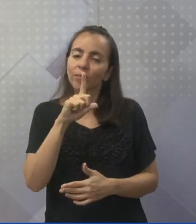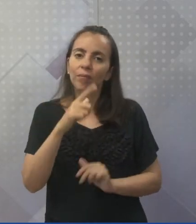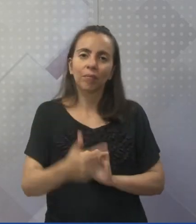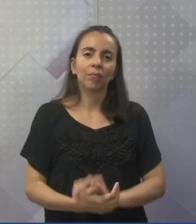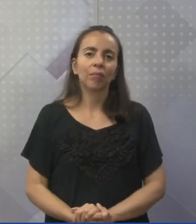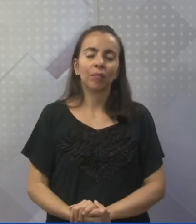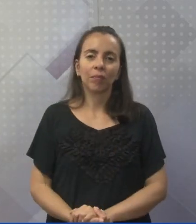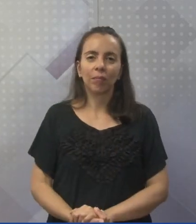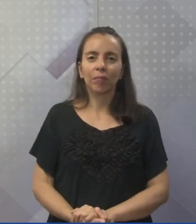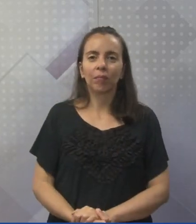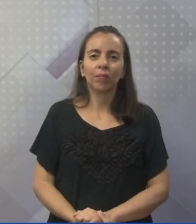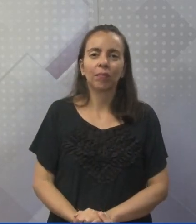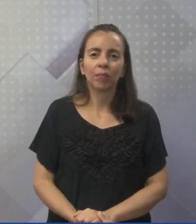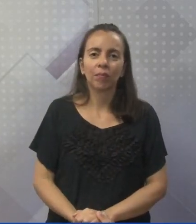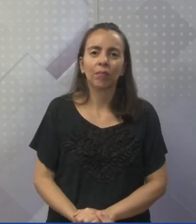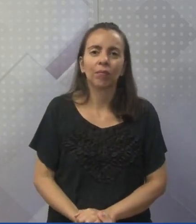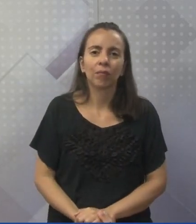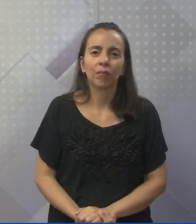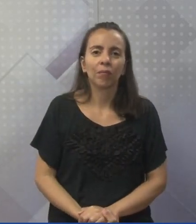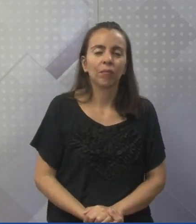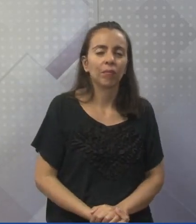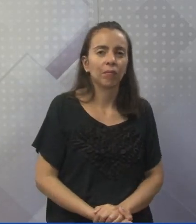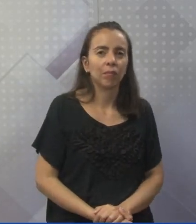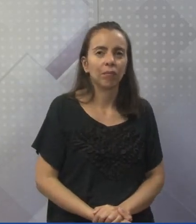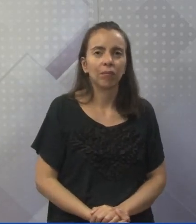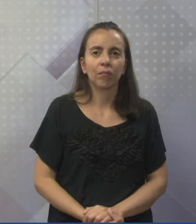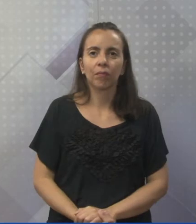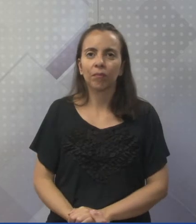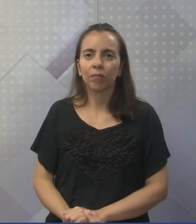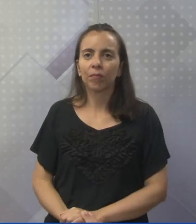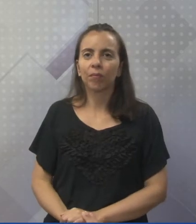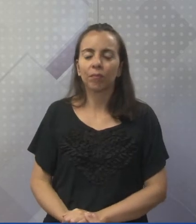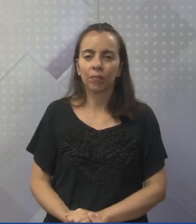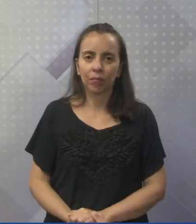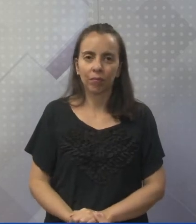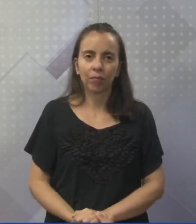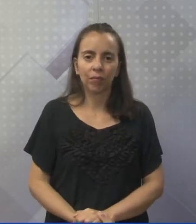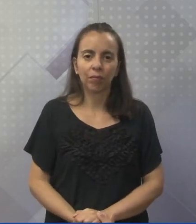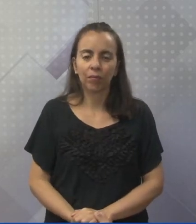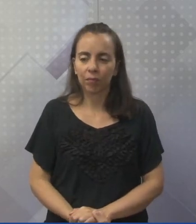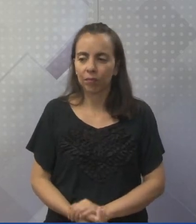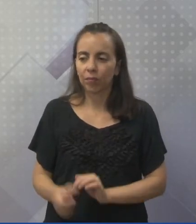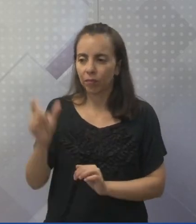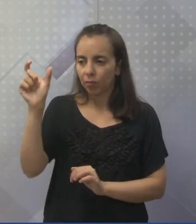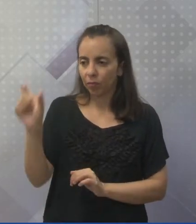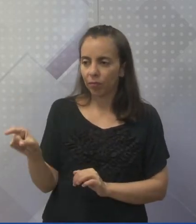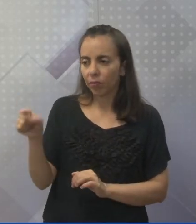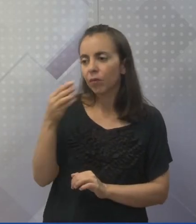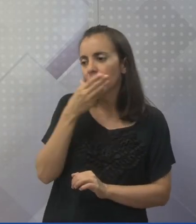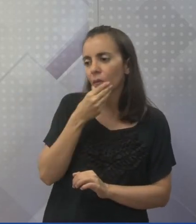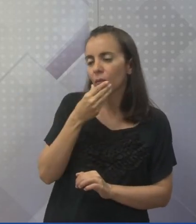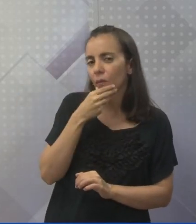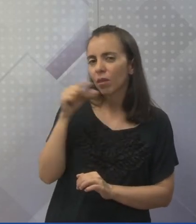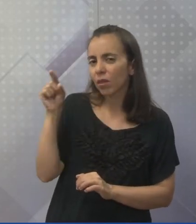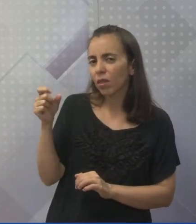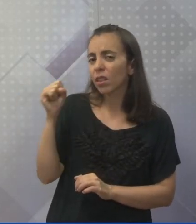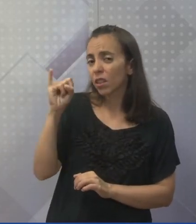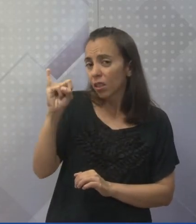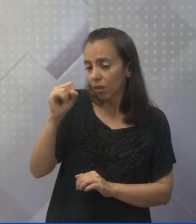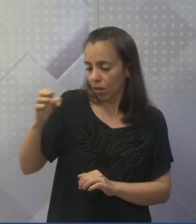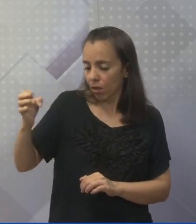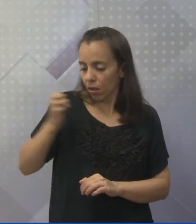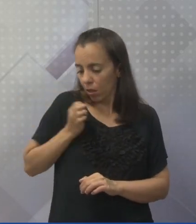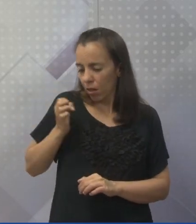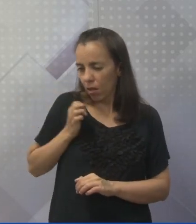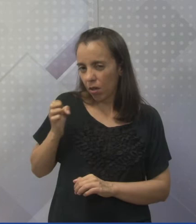lot of money, he would buy a red Ferrari in Italy. Se ele tivesse bastante dinheiro, ele